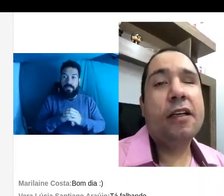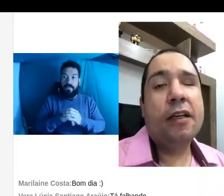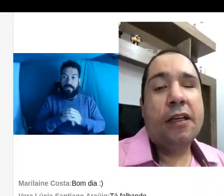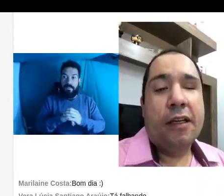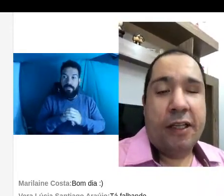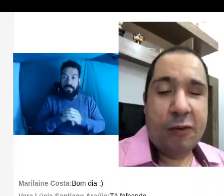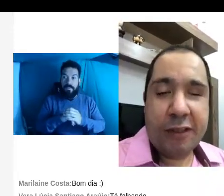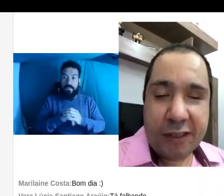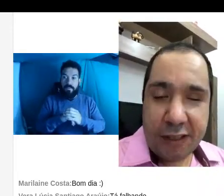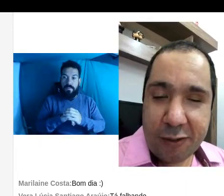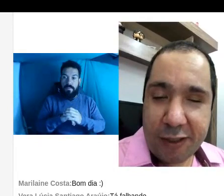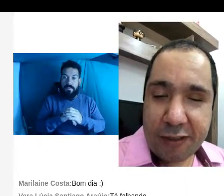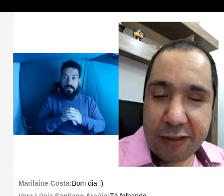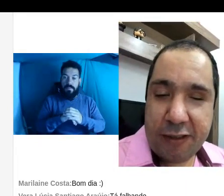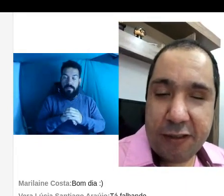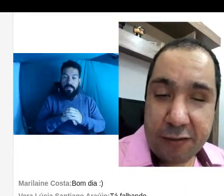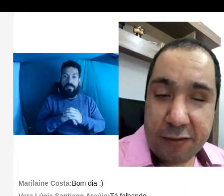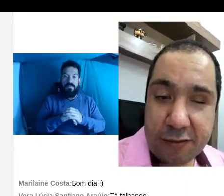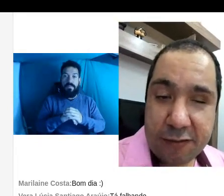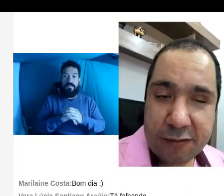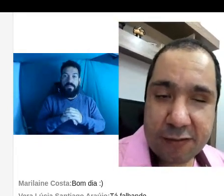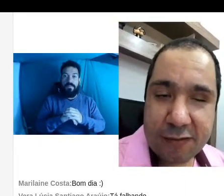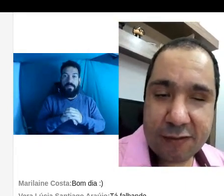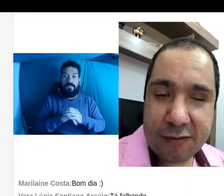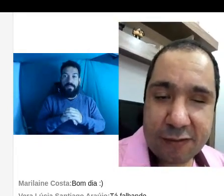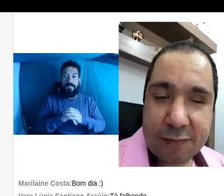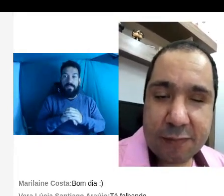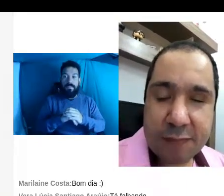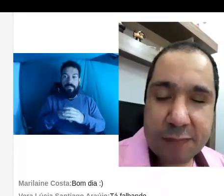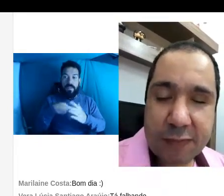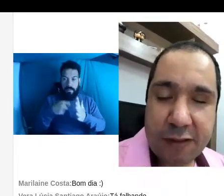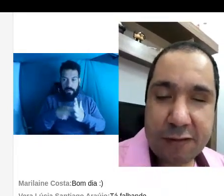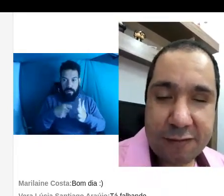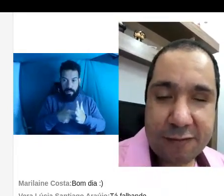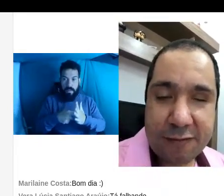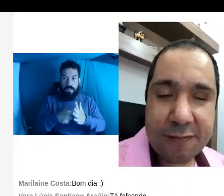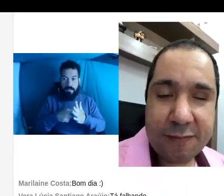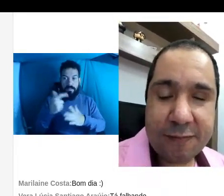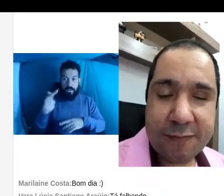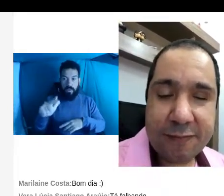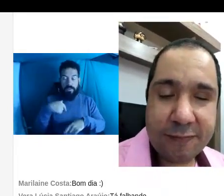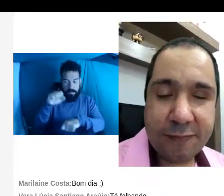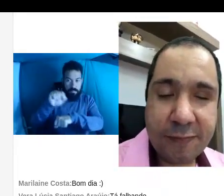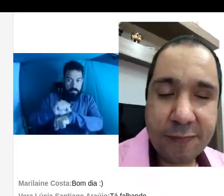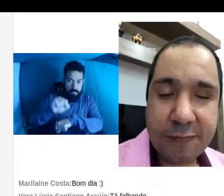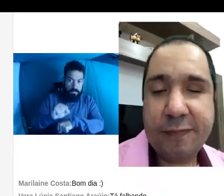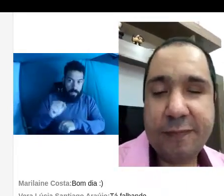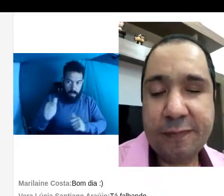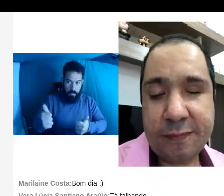Meu Deus do céu. Eu vou tentar aqui. Tá bem, tá? A gente te aguarda.